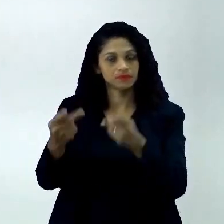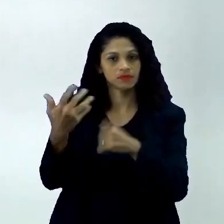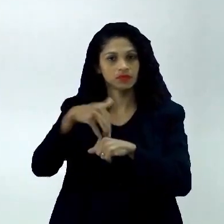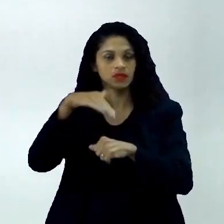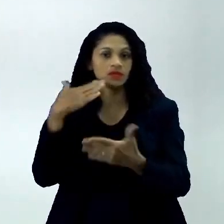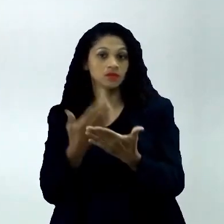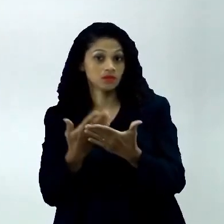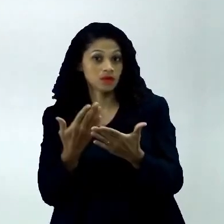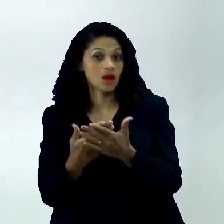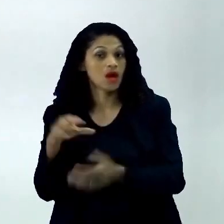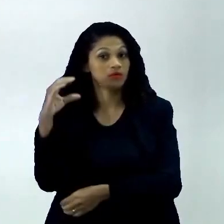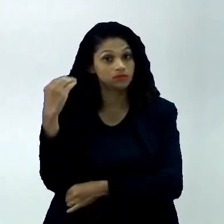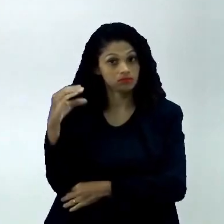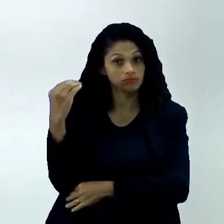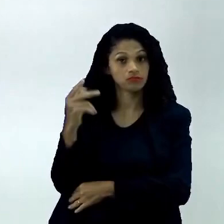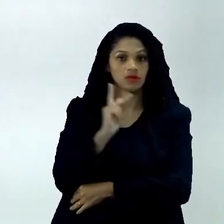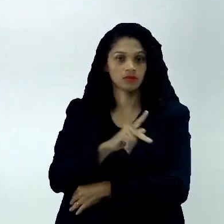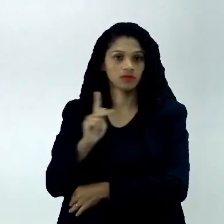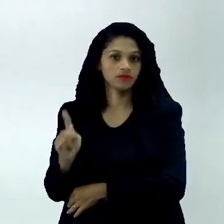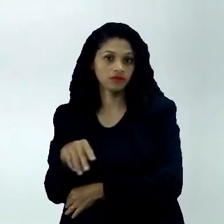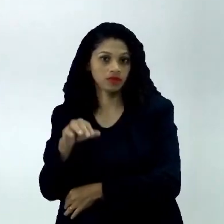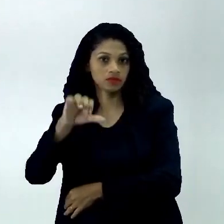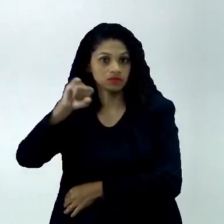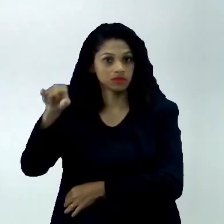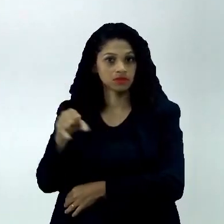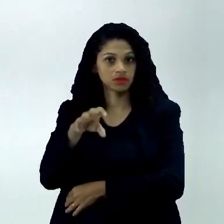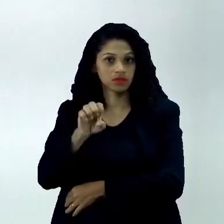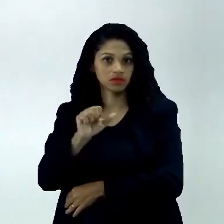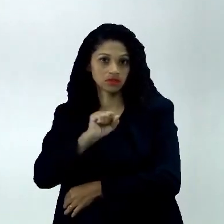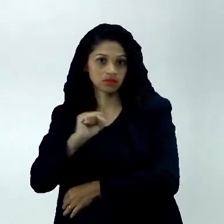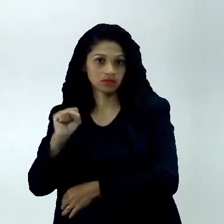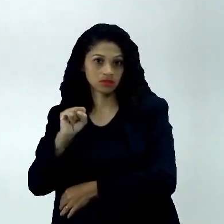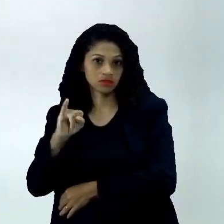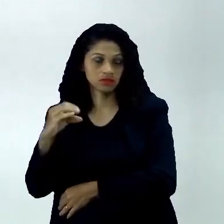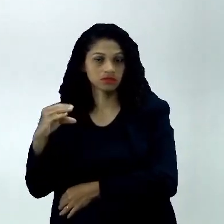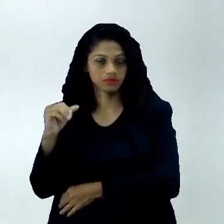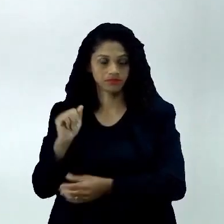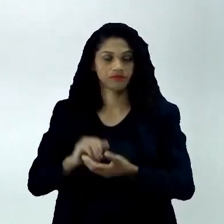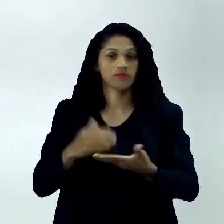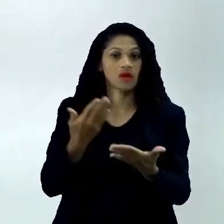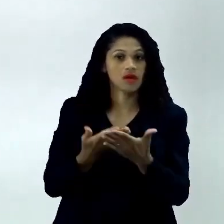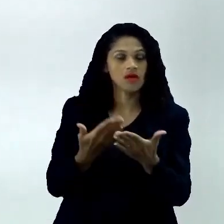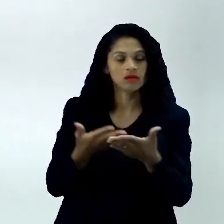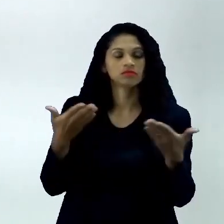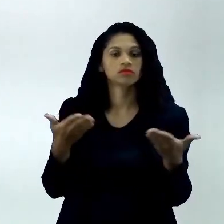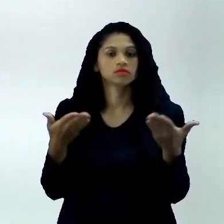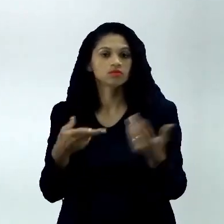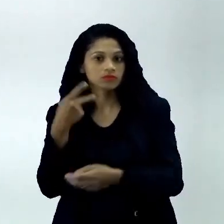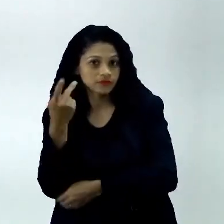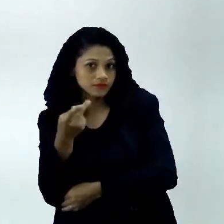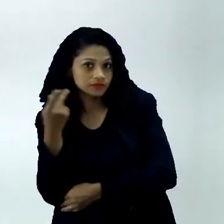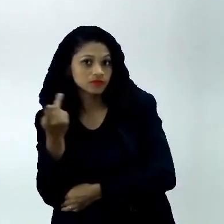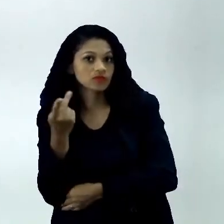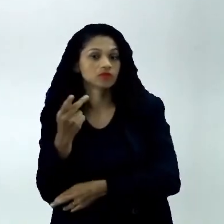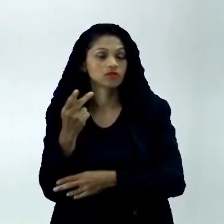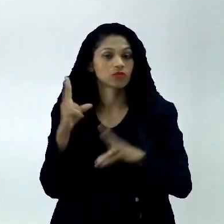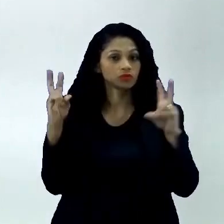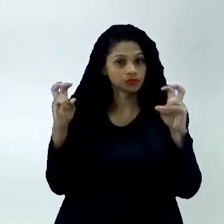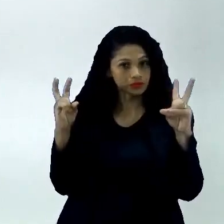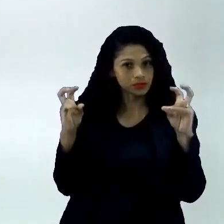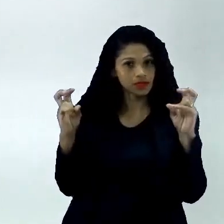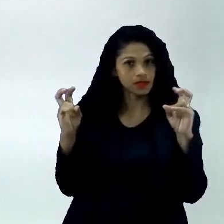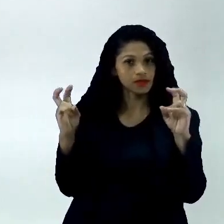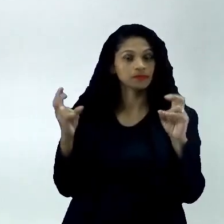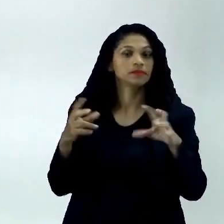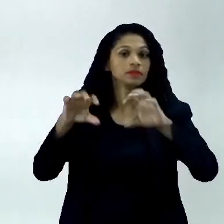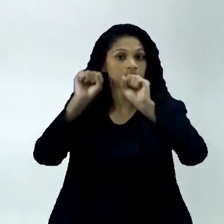bem-vindos a mais uma aula de ciências. Eu sou a professora Jéssica e na aula de hoje nós vamos conversar sobre o sistema nervoso. Vamos lá